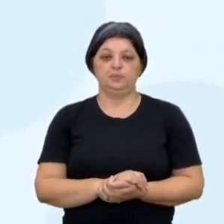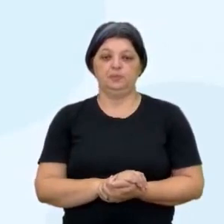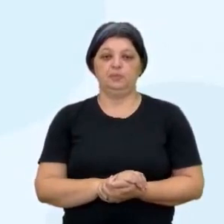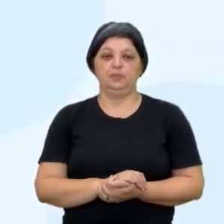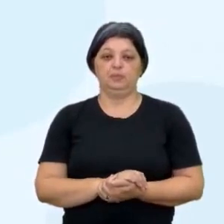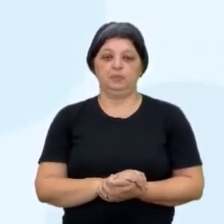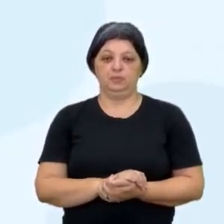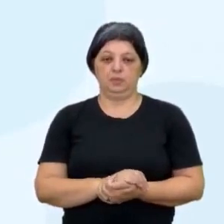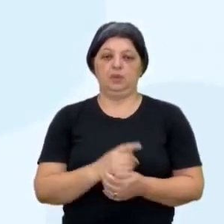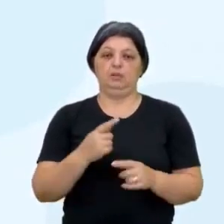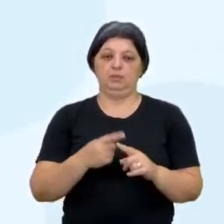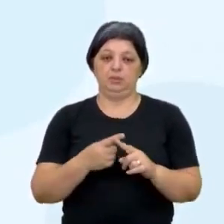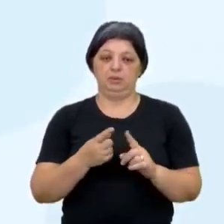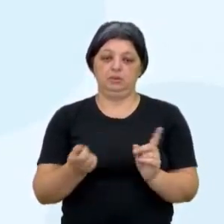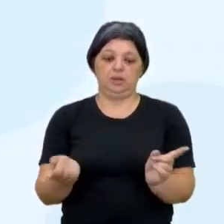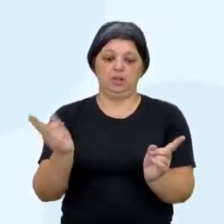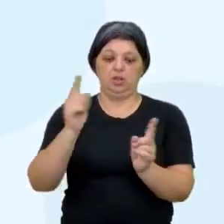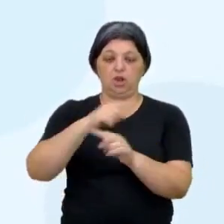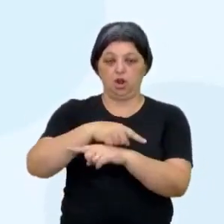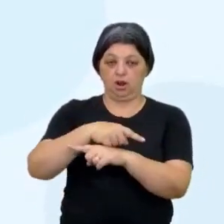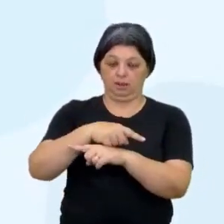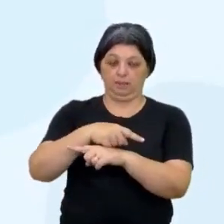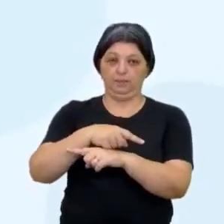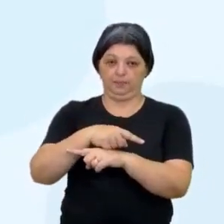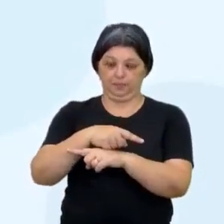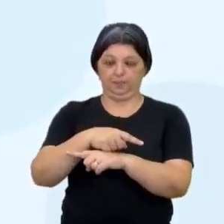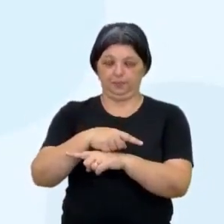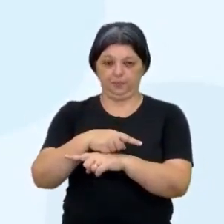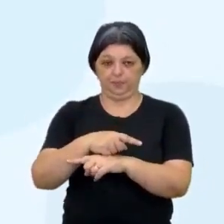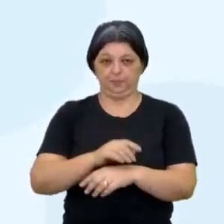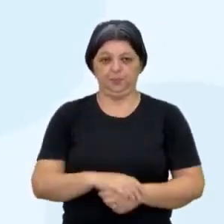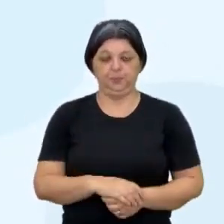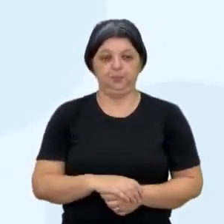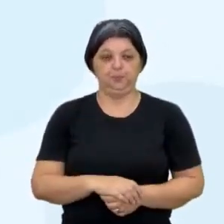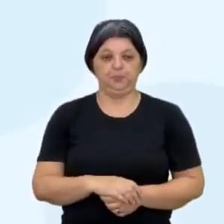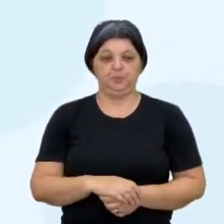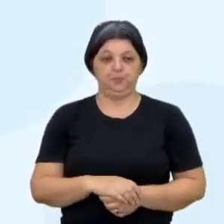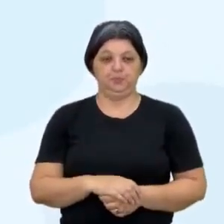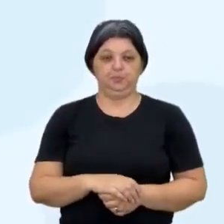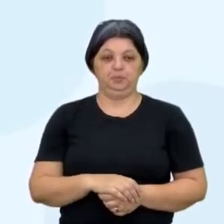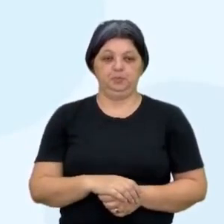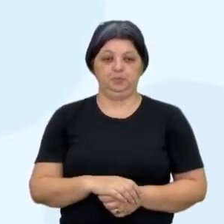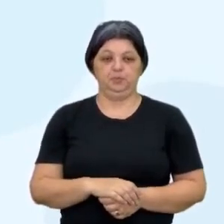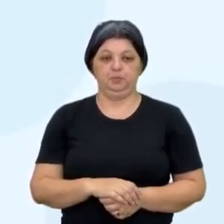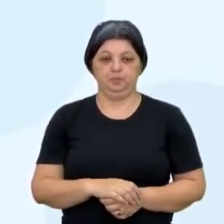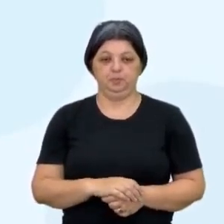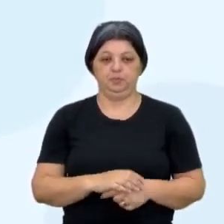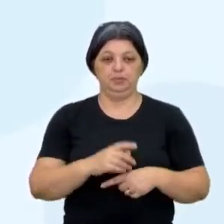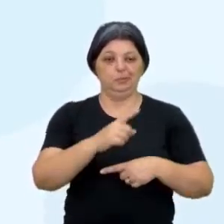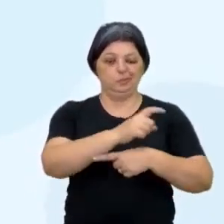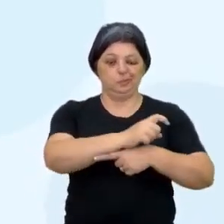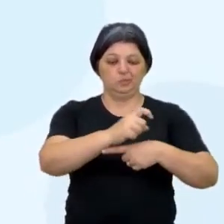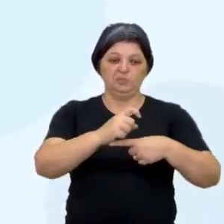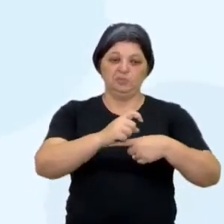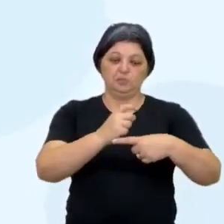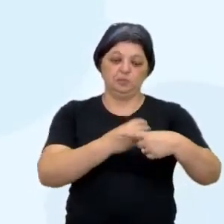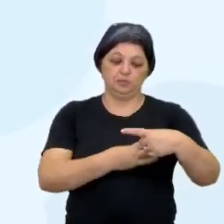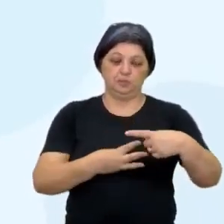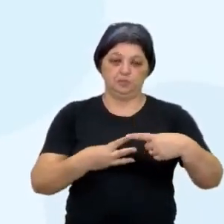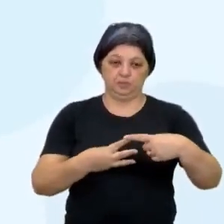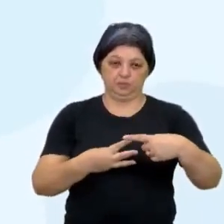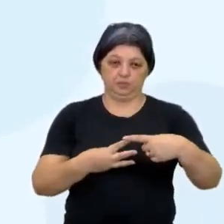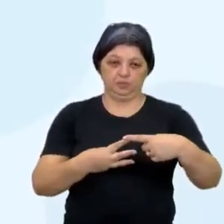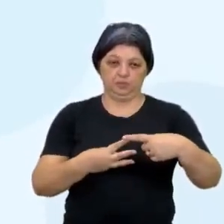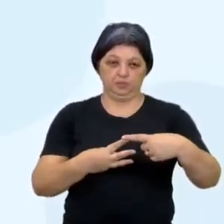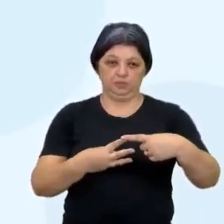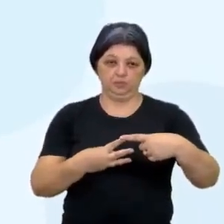o x junto do x sobre 3. Então, olha lá, ó, x sobre 3, ele desce porque não tá trocando de lado.